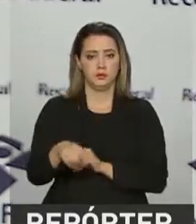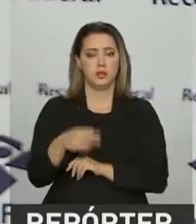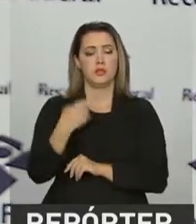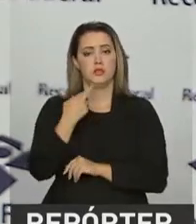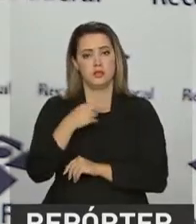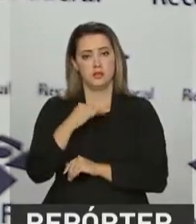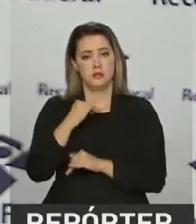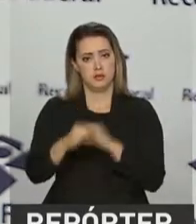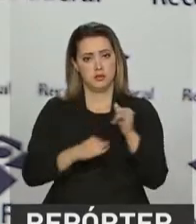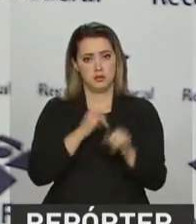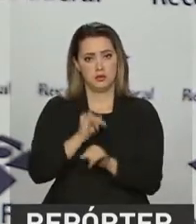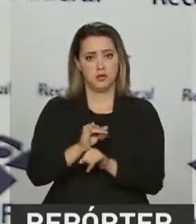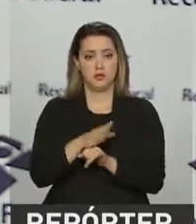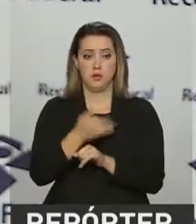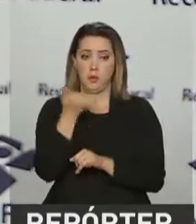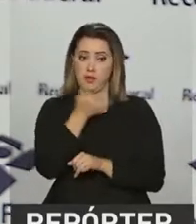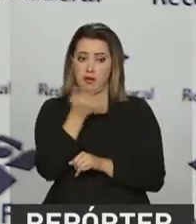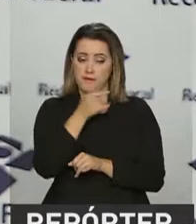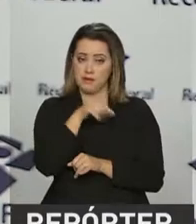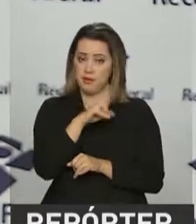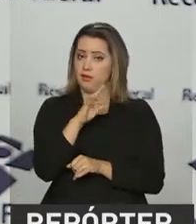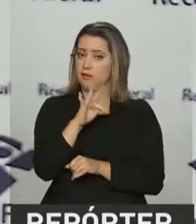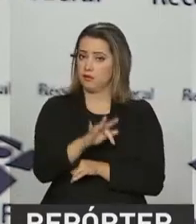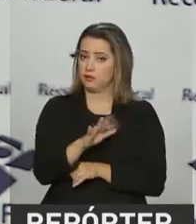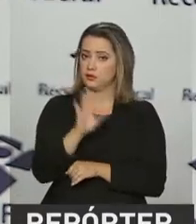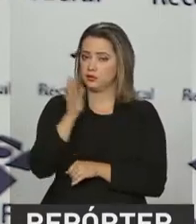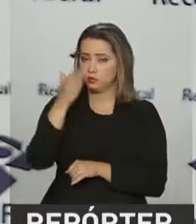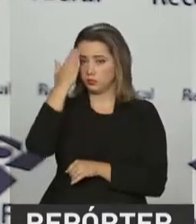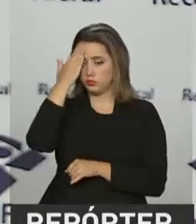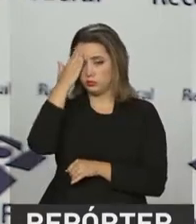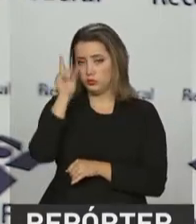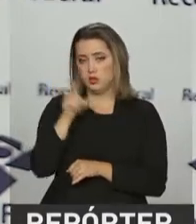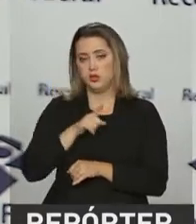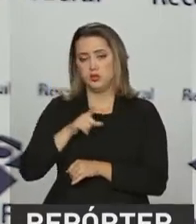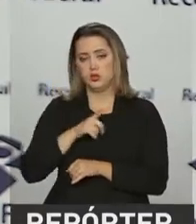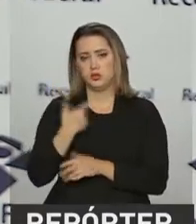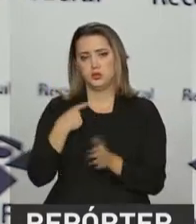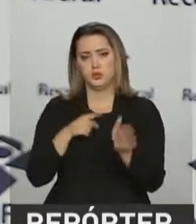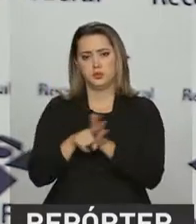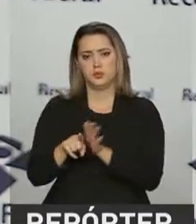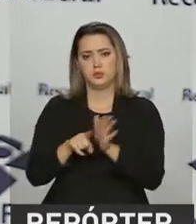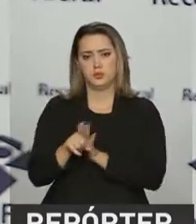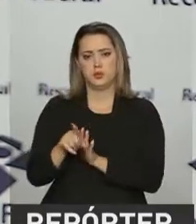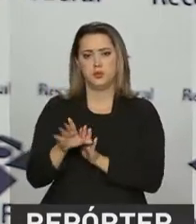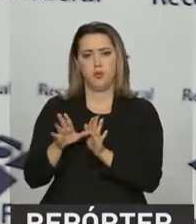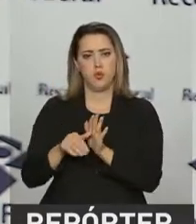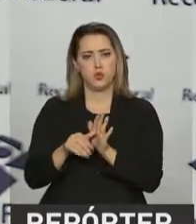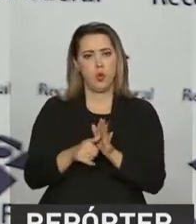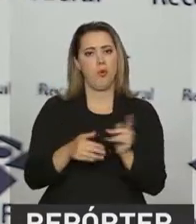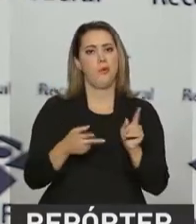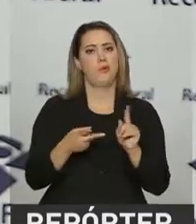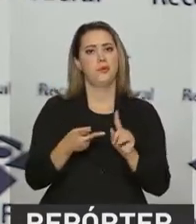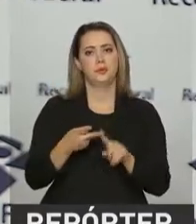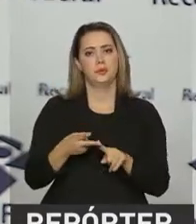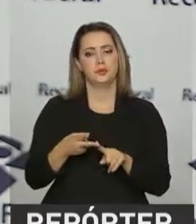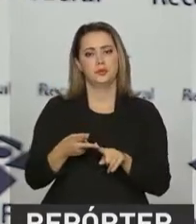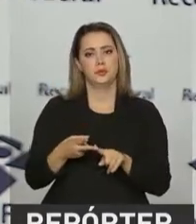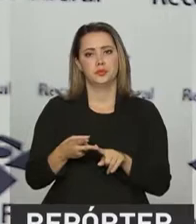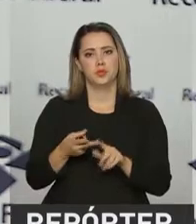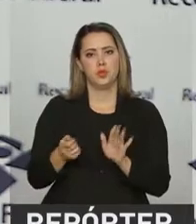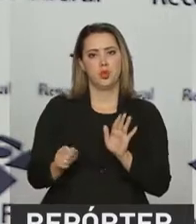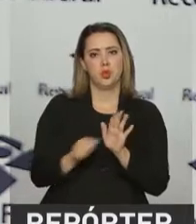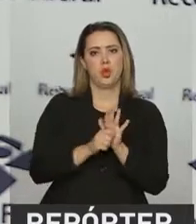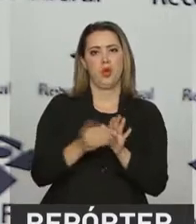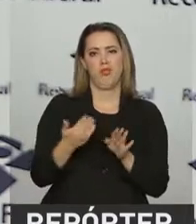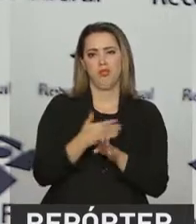informações ficam registrados então se a pessoa tinha já uma investigação contra a corrupção tinha uma investigação sobre tráfico de